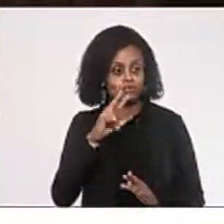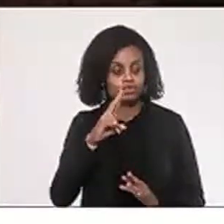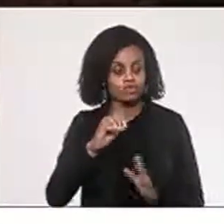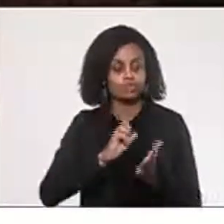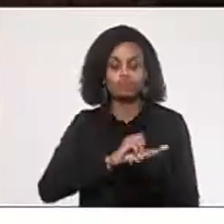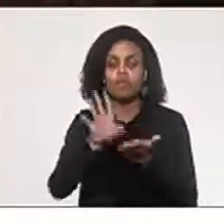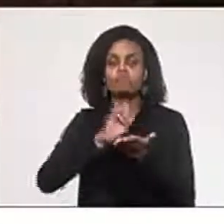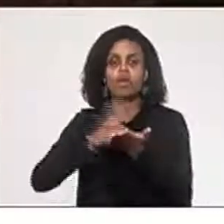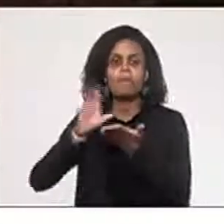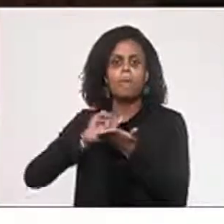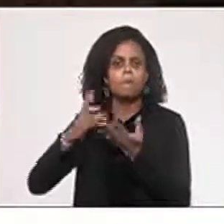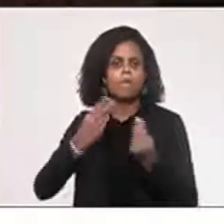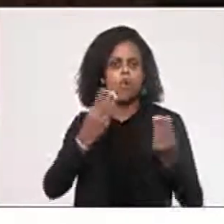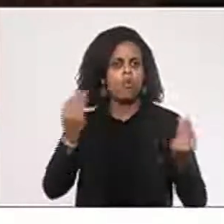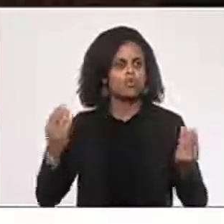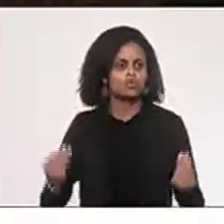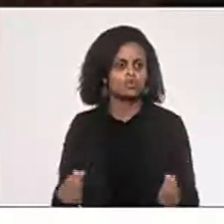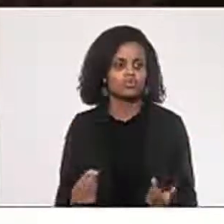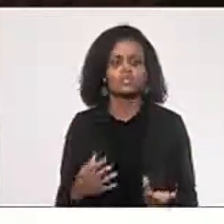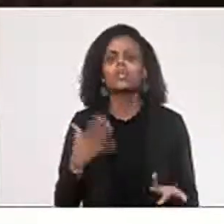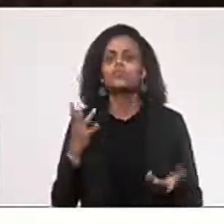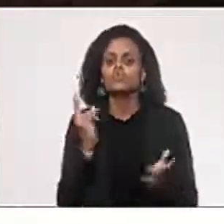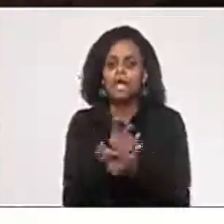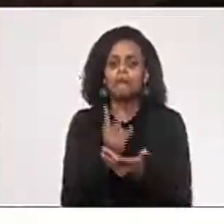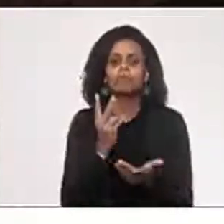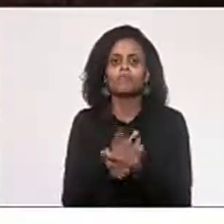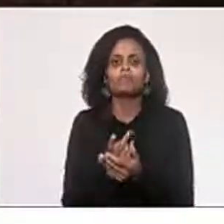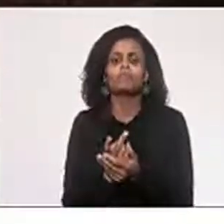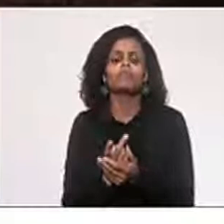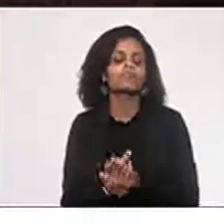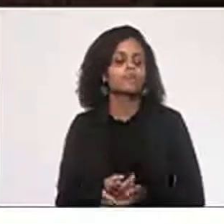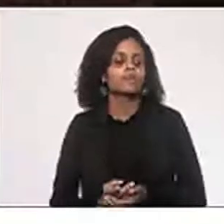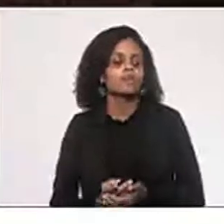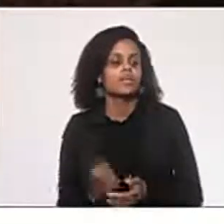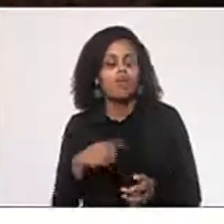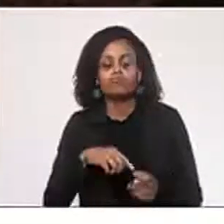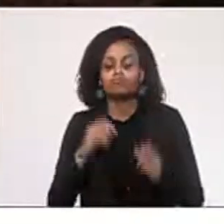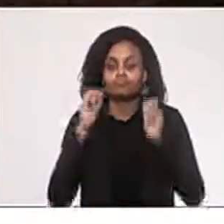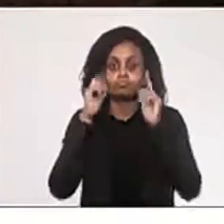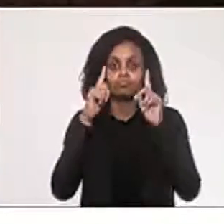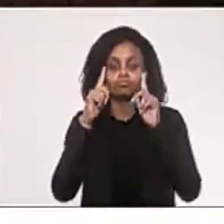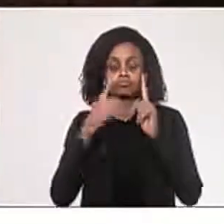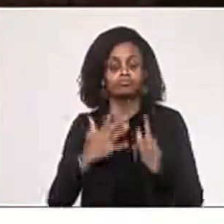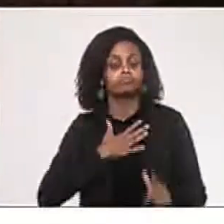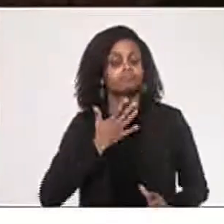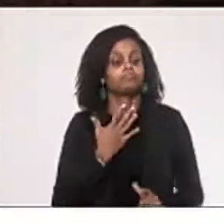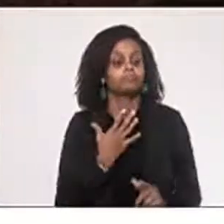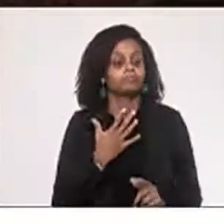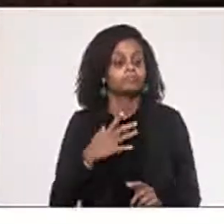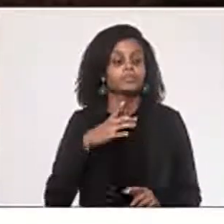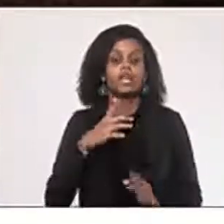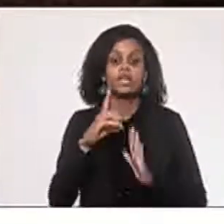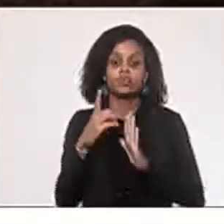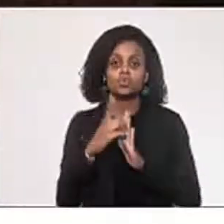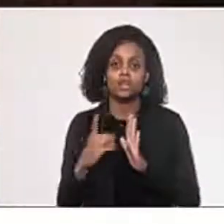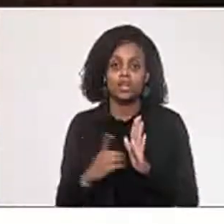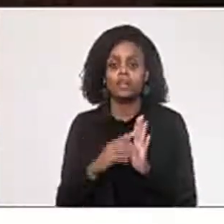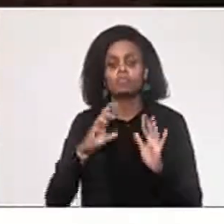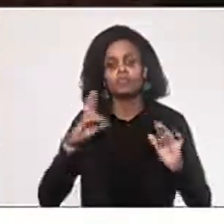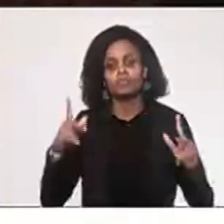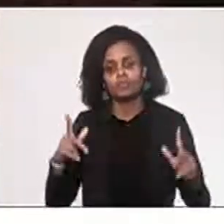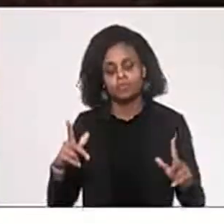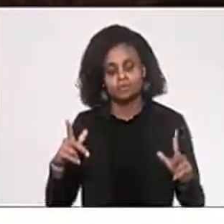aos milhares. Então, volta e meia, a gente se surpreende com um decreto